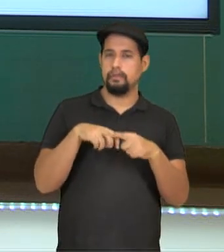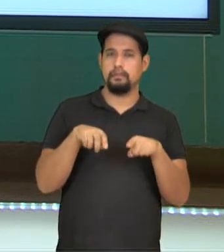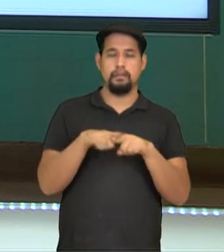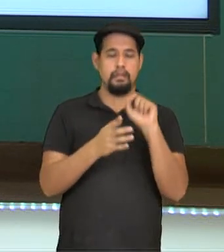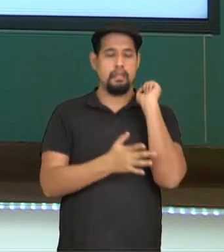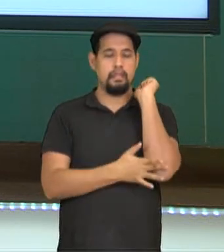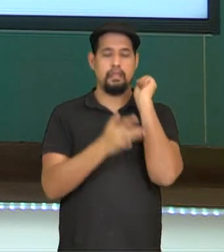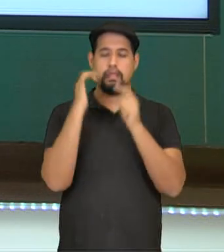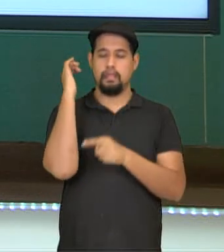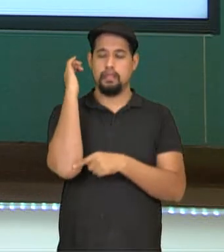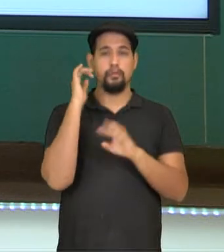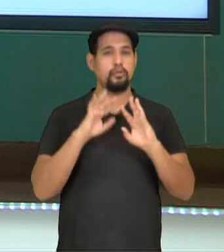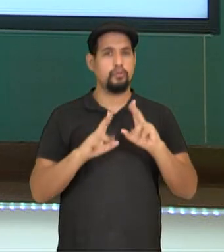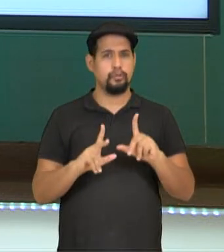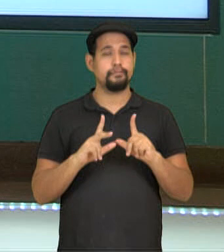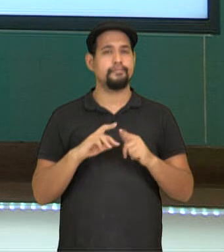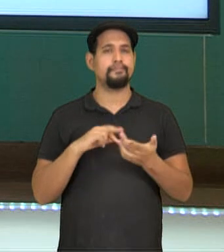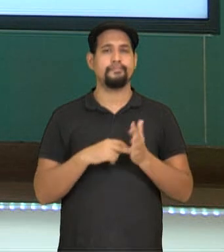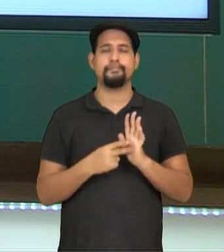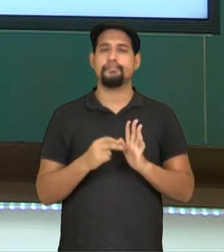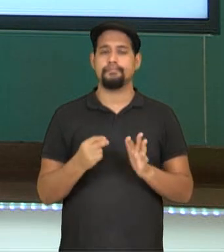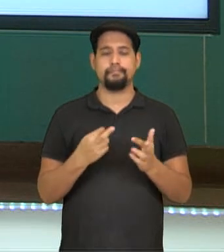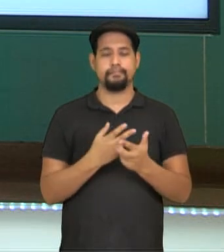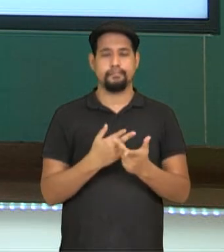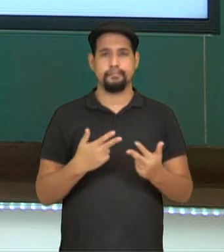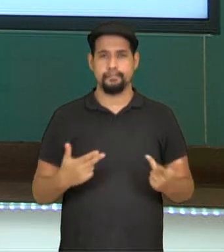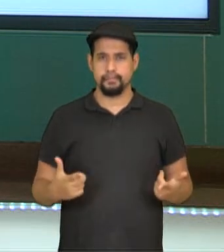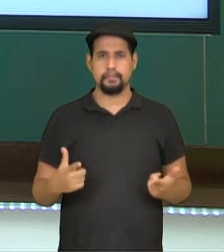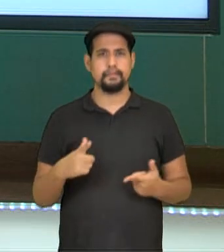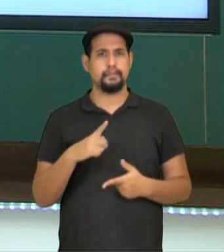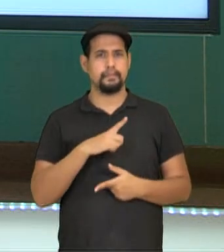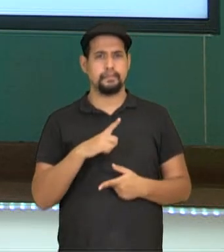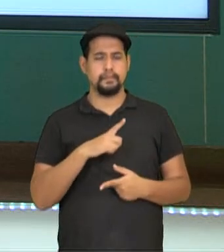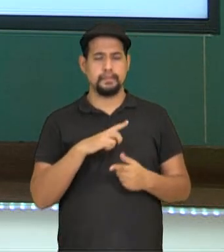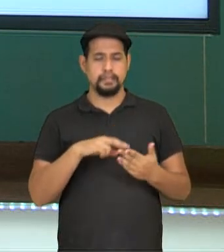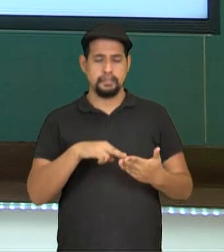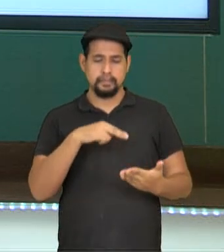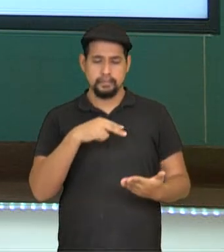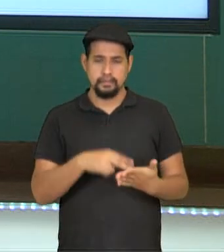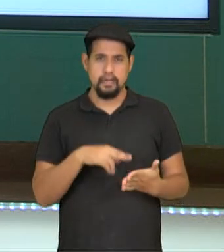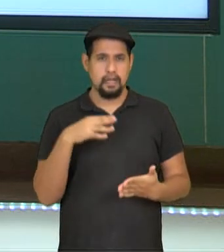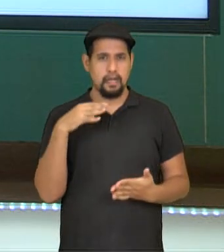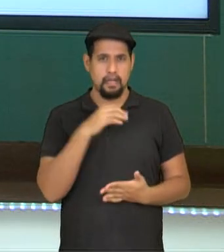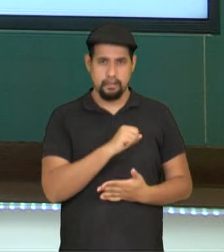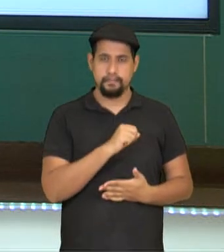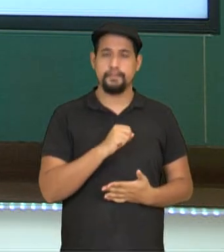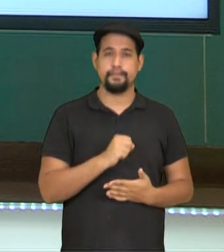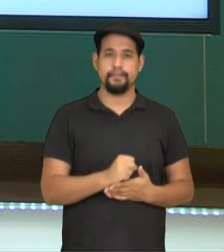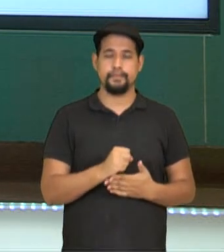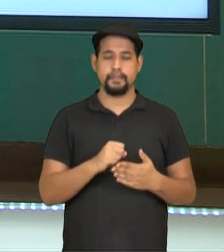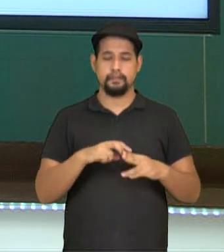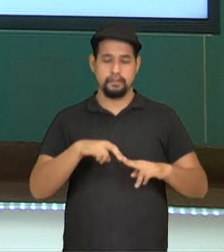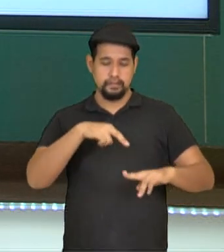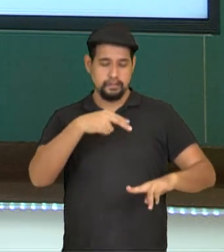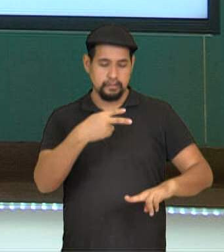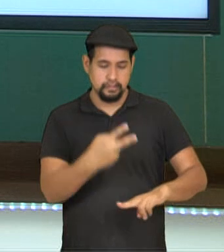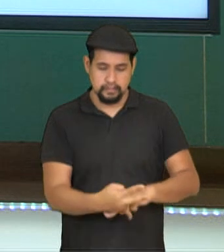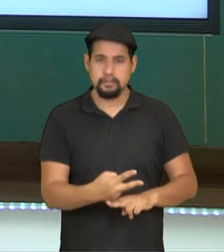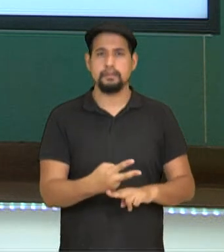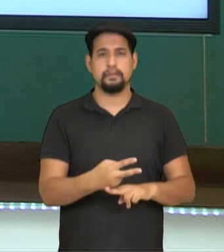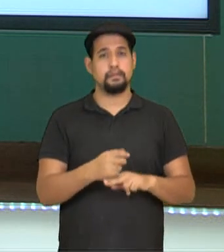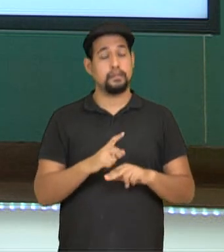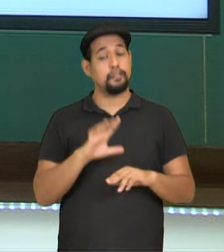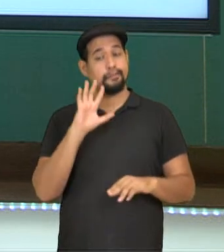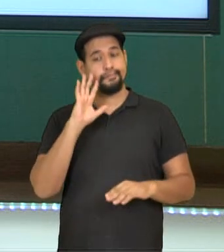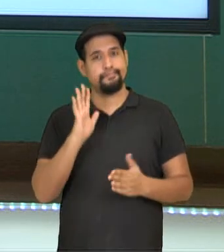seu cotovelo, que normalmente são as partes que vão tocar mais rapidamente o solo e você pode ter